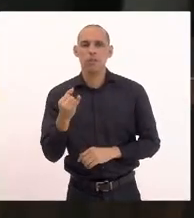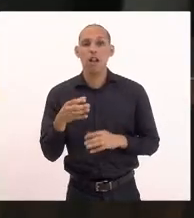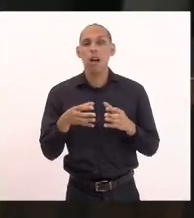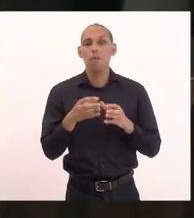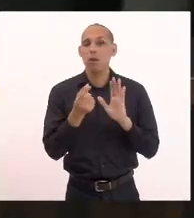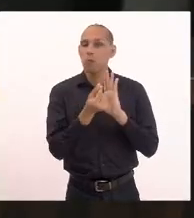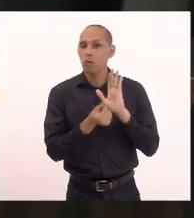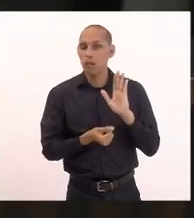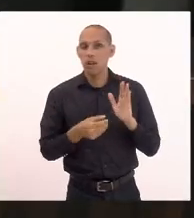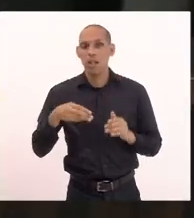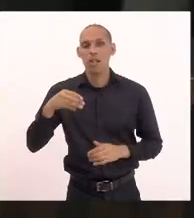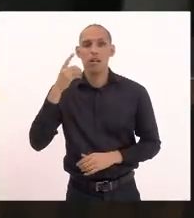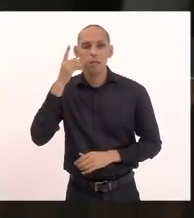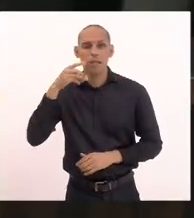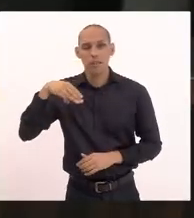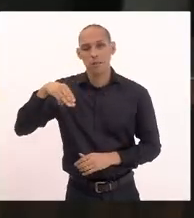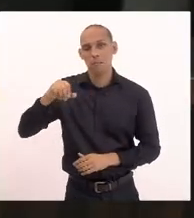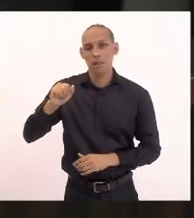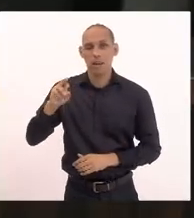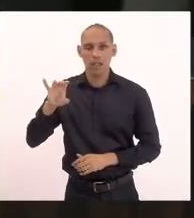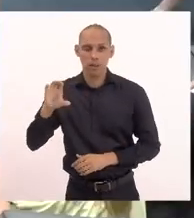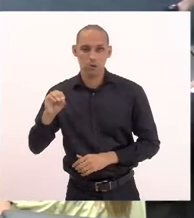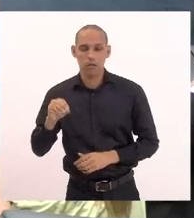Orçamento, deputado Márcio Canella.